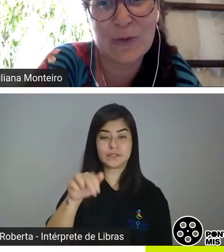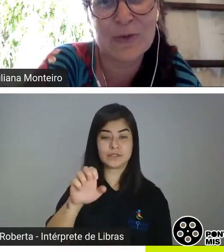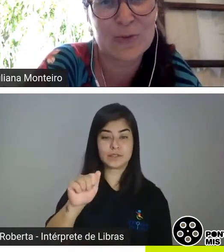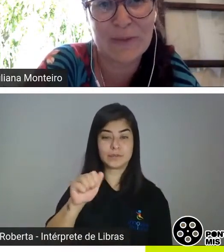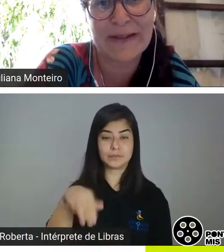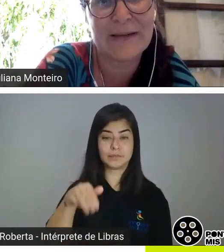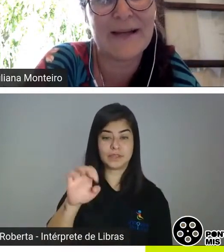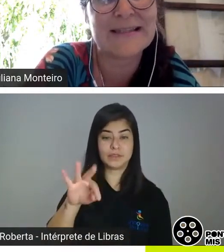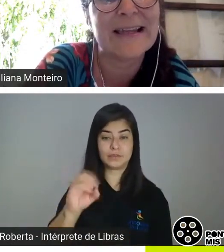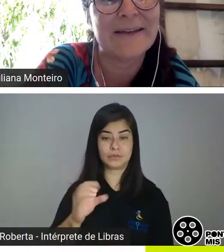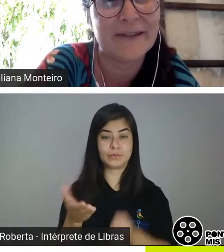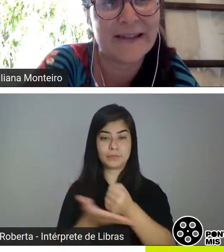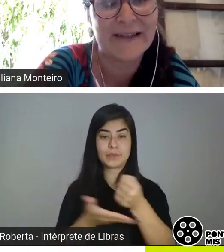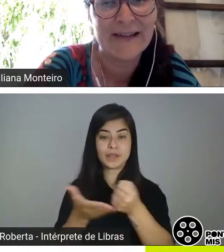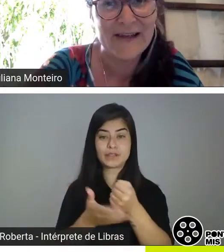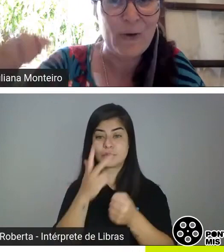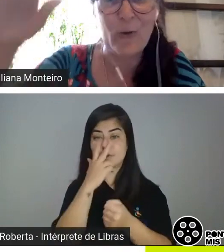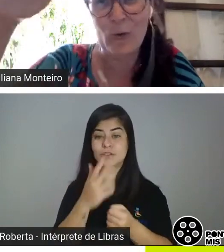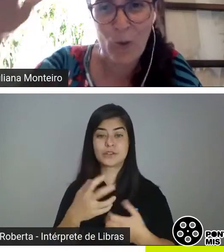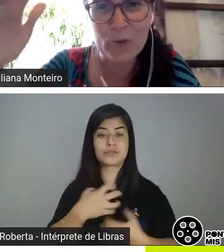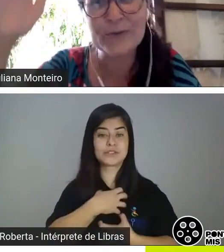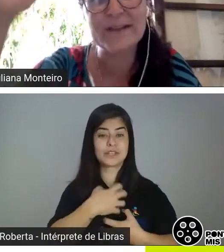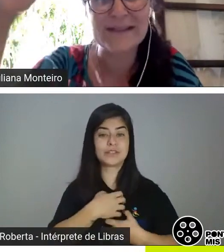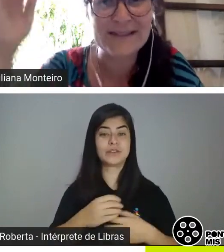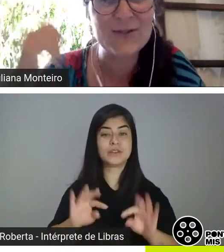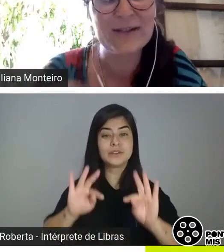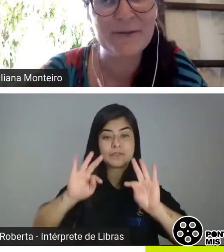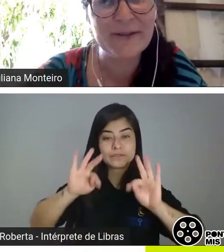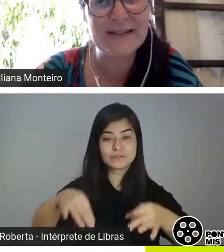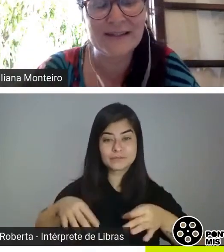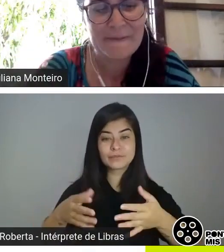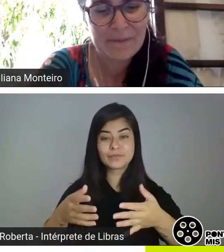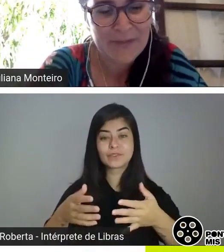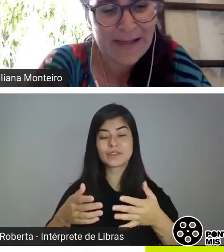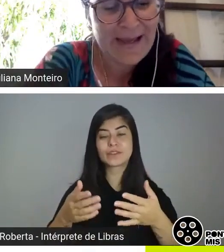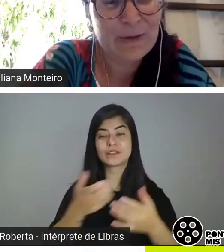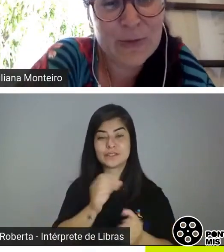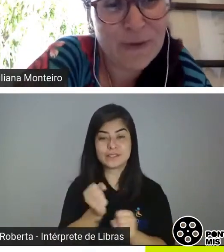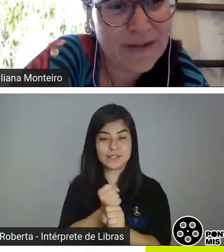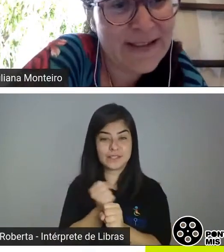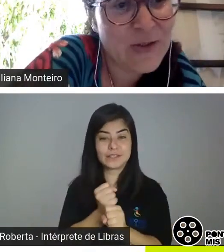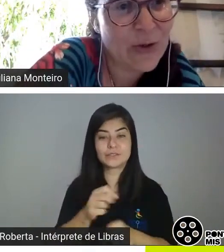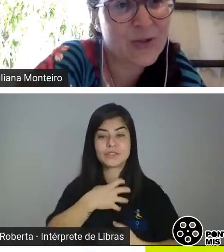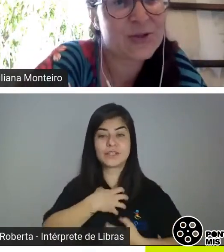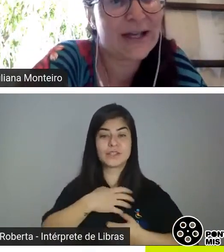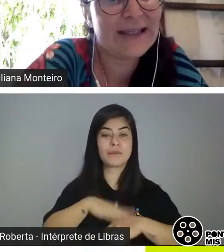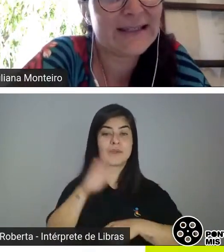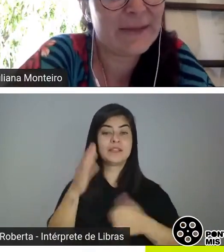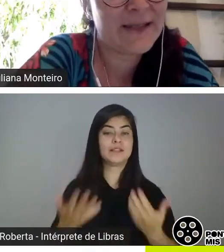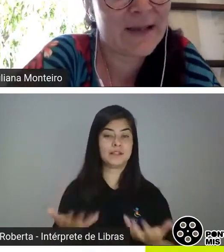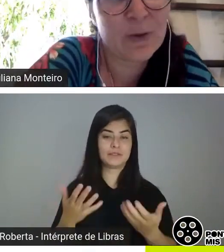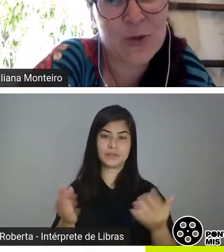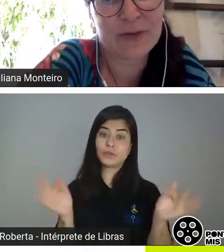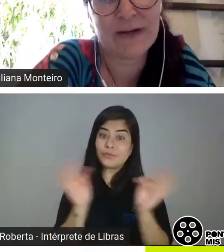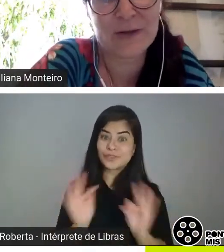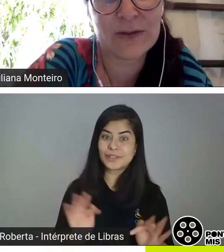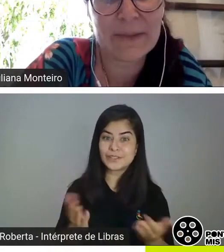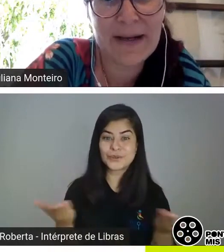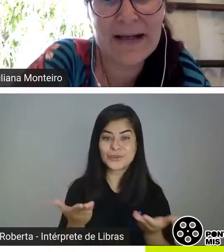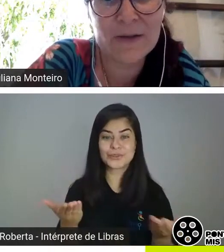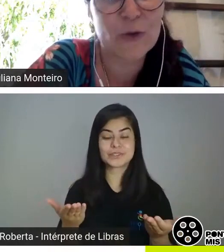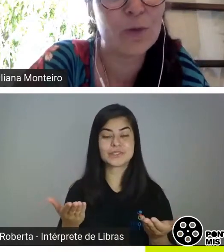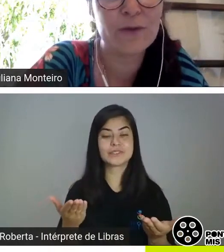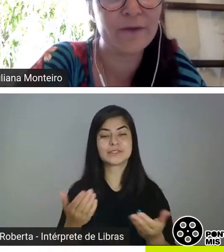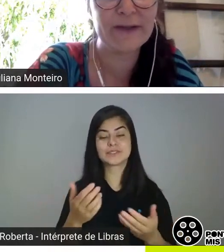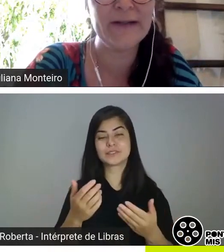todo mundo, de uma maneira mais leve, né? Com ondas, assim, de leveza. Aí eu estou muito feliz, Jorge, de estar aqui nessa mesa hoje para falar do